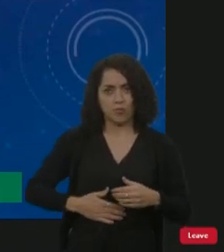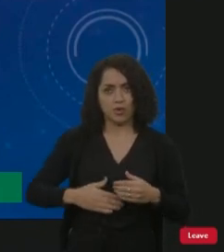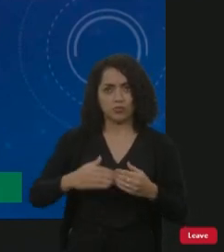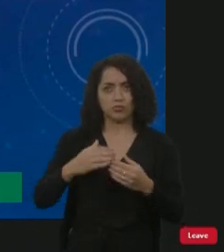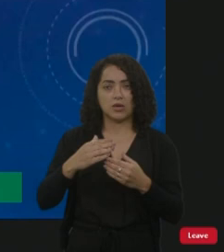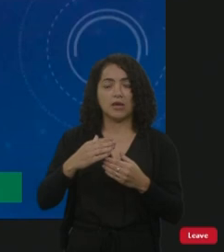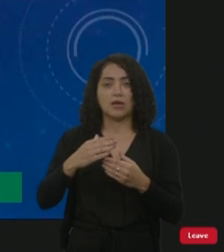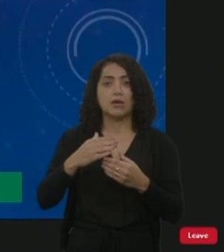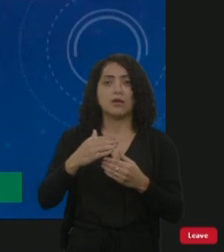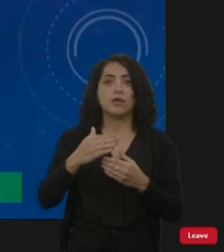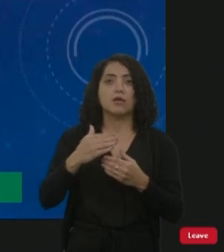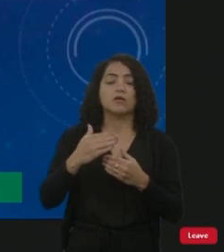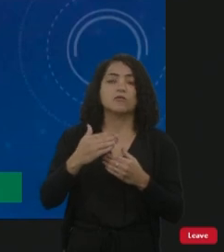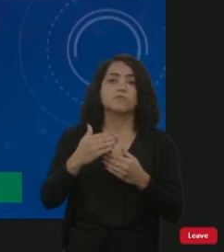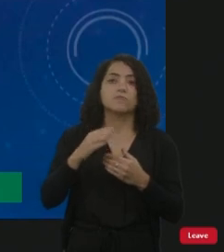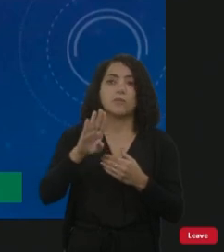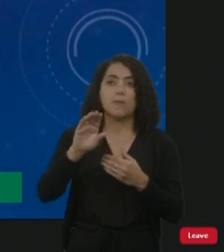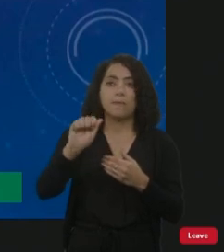sem